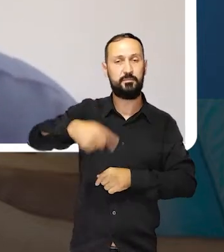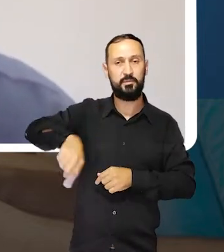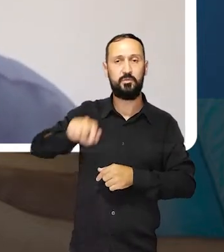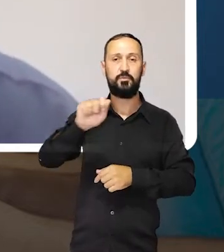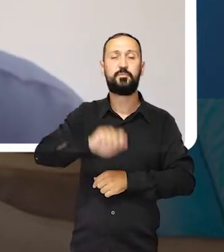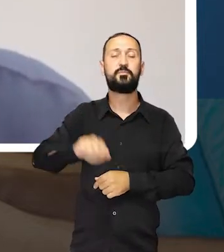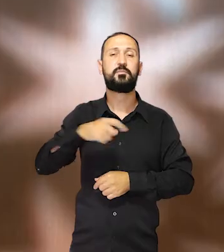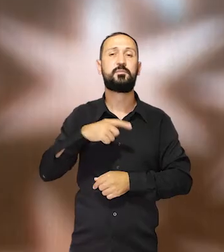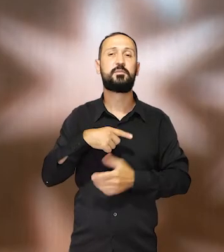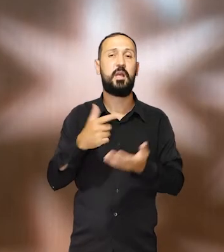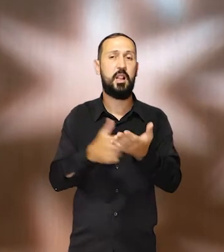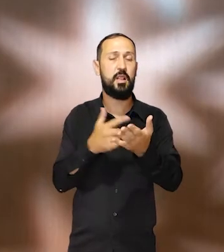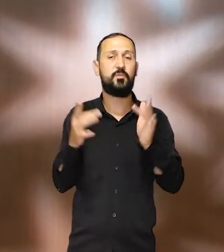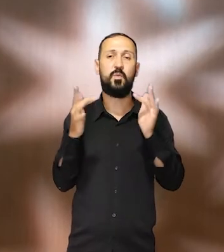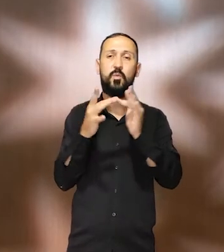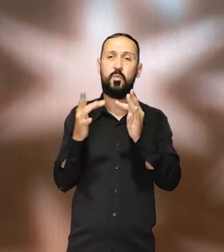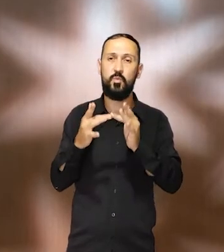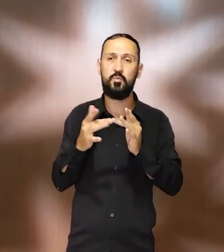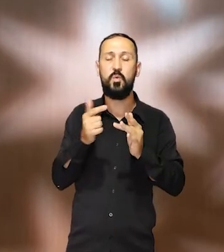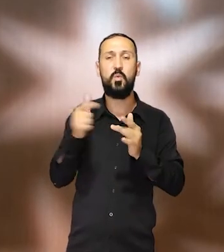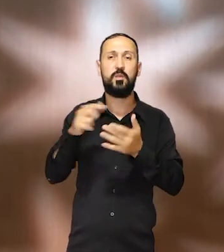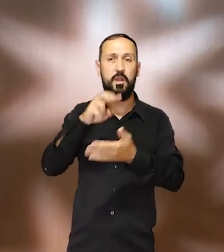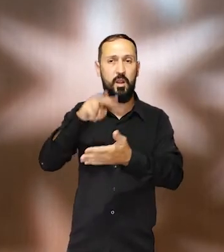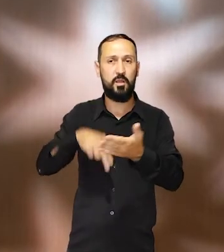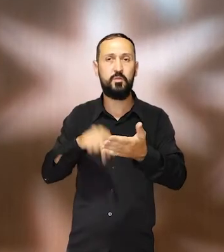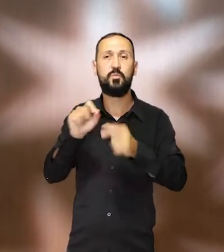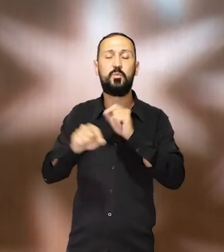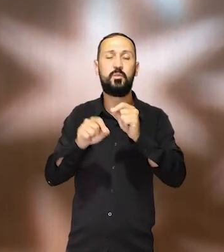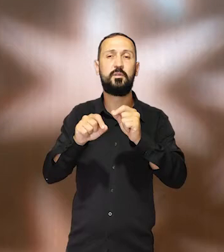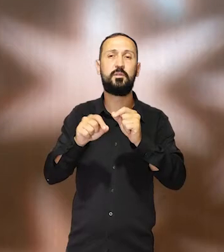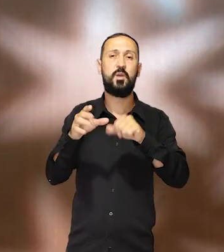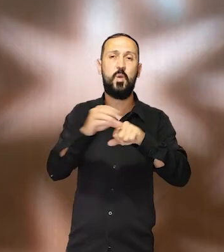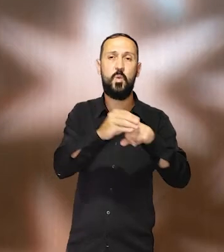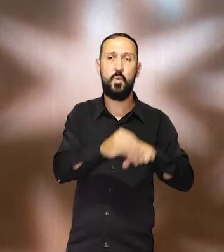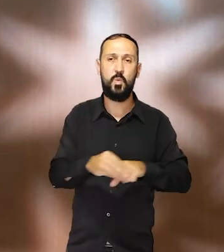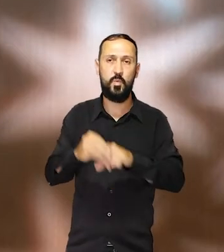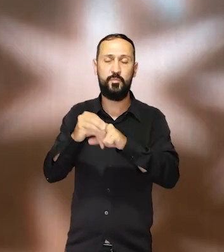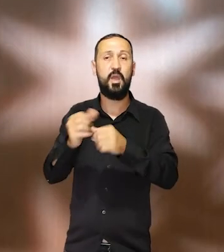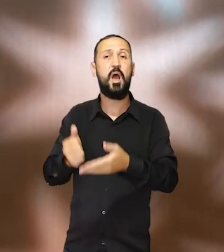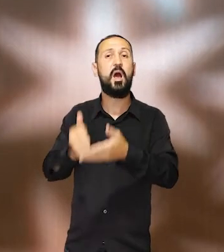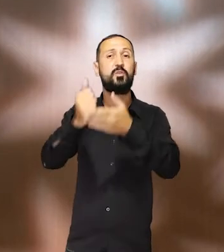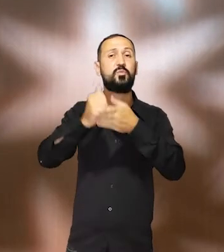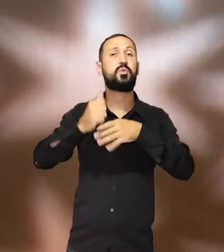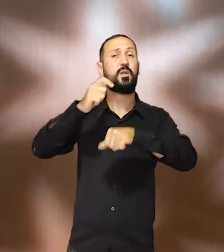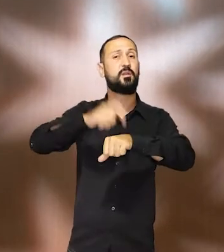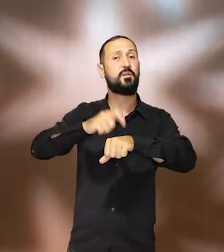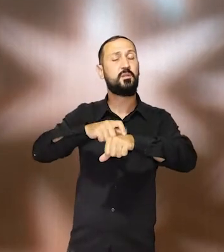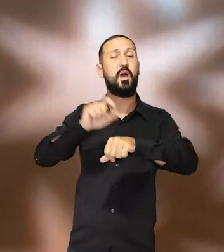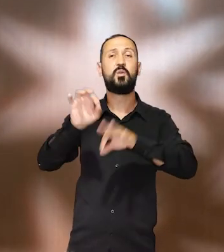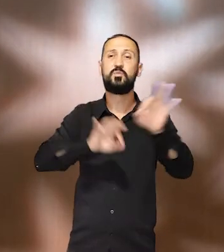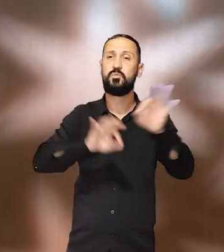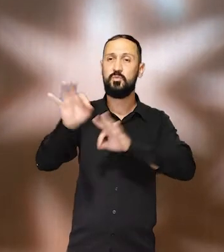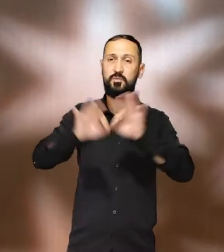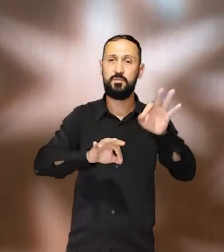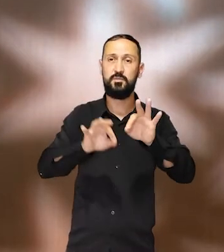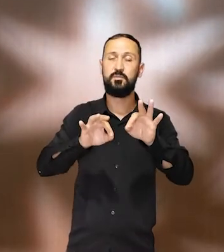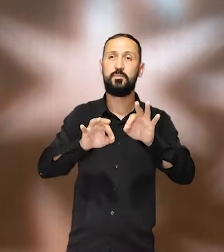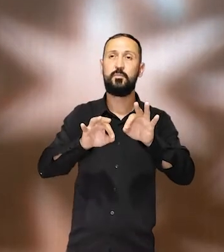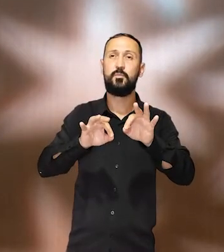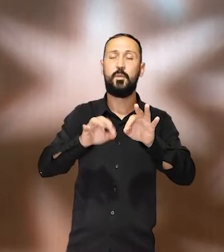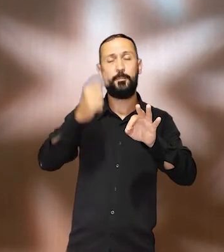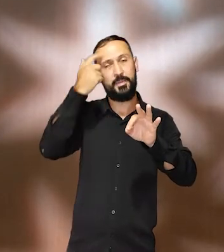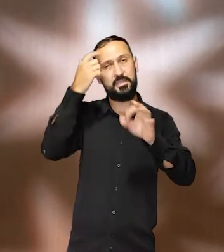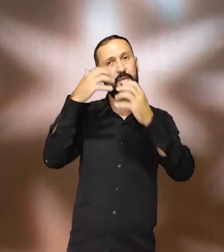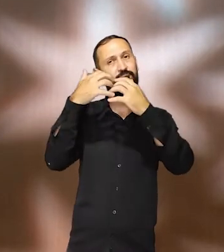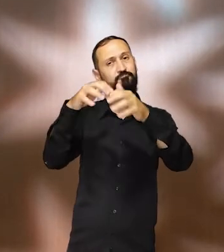nossos autores. Ter contato com livros ou outro tipo de leitura que agrega conhecimento ajuda muito na hora de construir